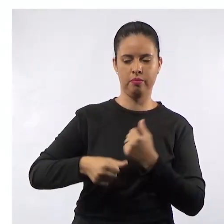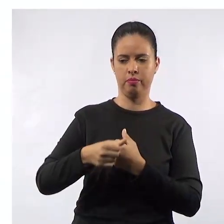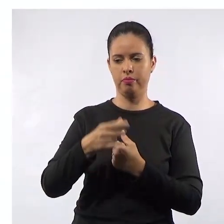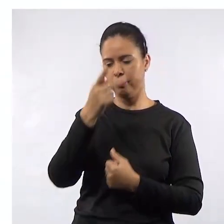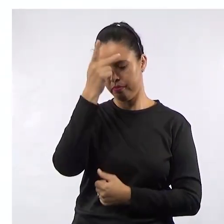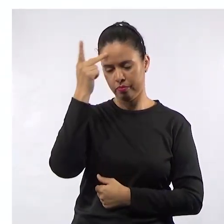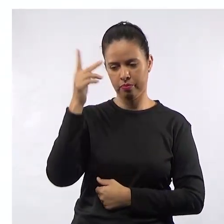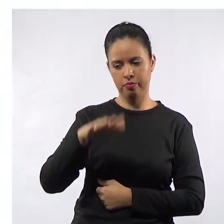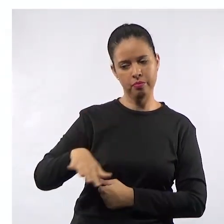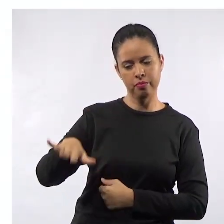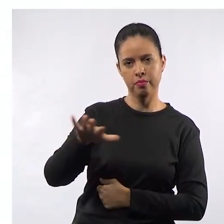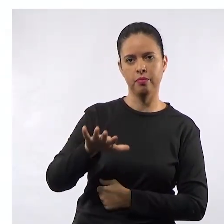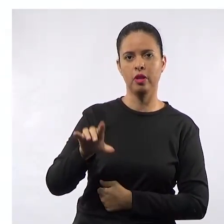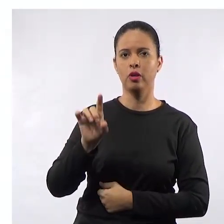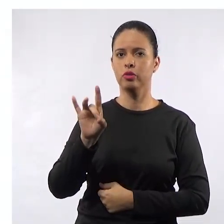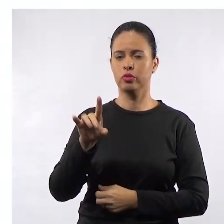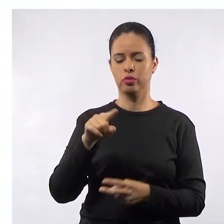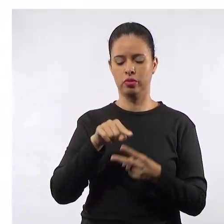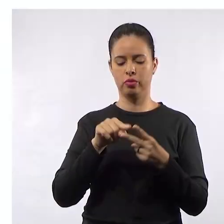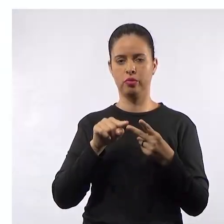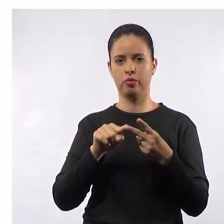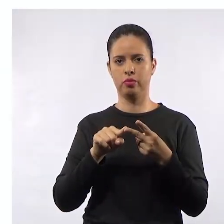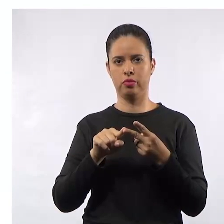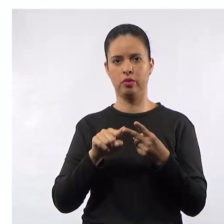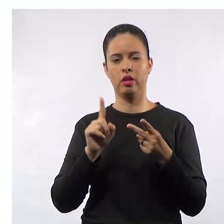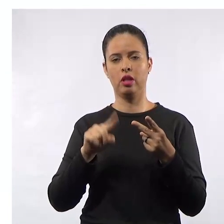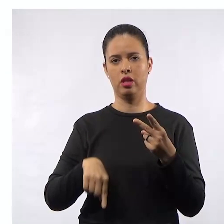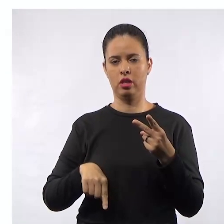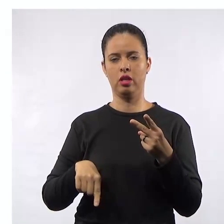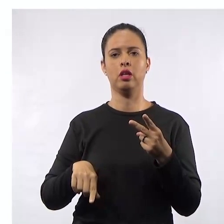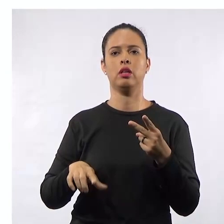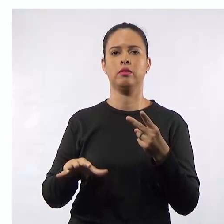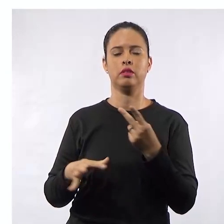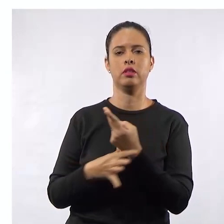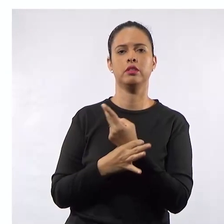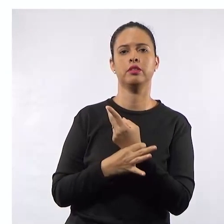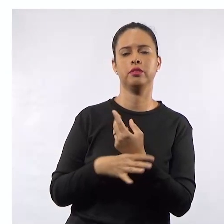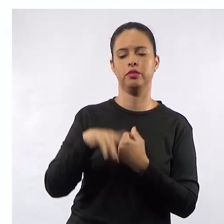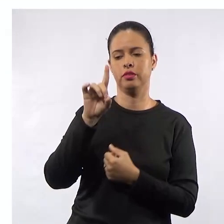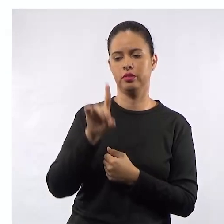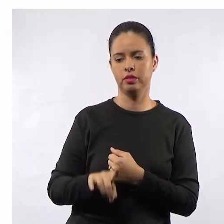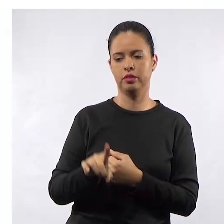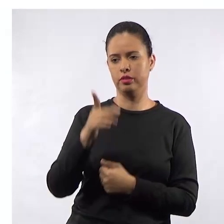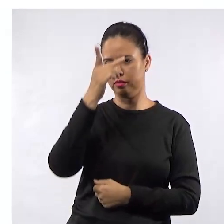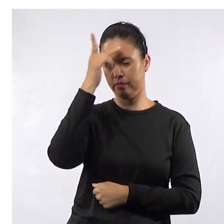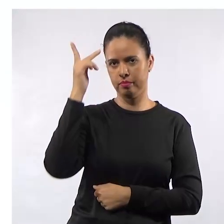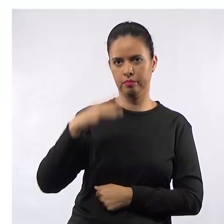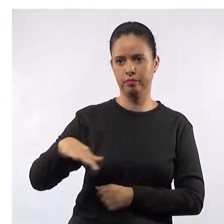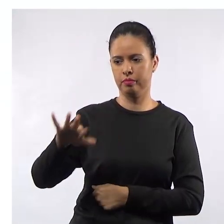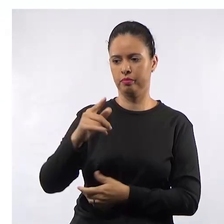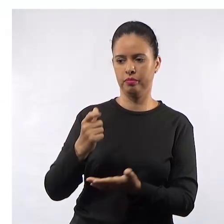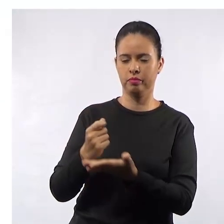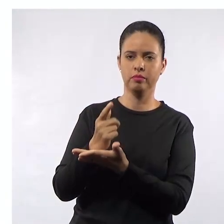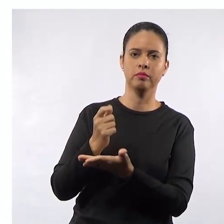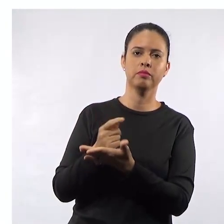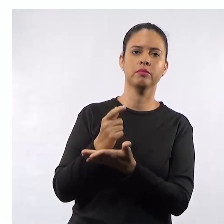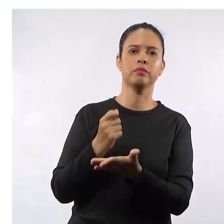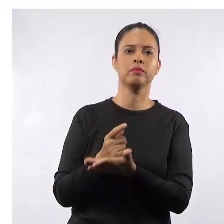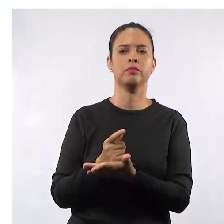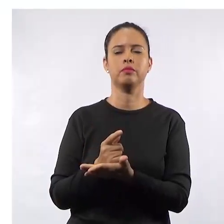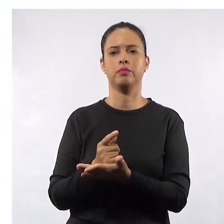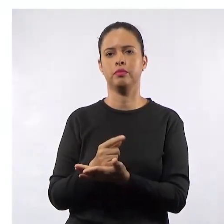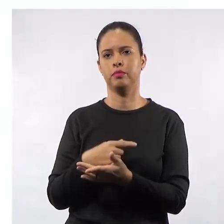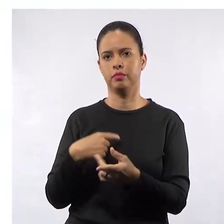duas leis aí para estar fazendo a defesa do direito do consumidor. Não eram leis específicas, mas o Código Civil